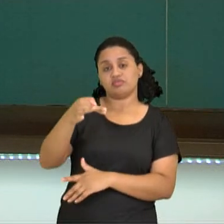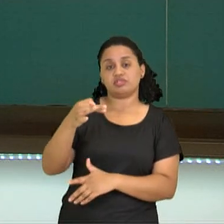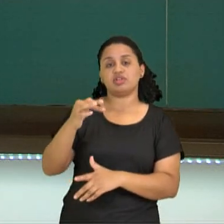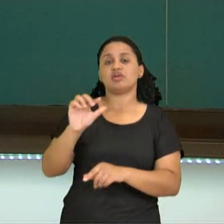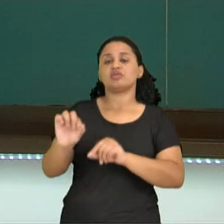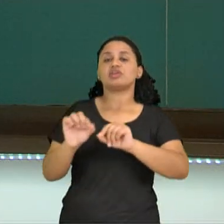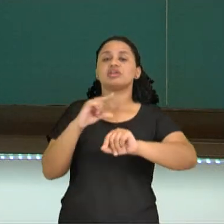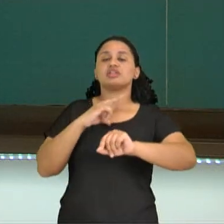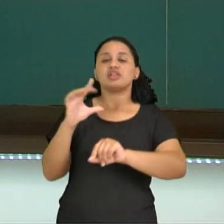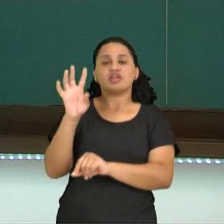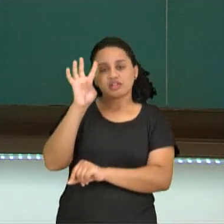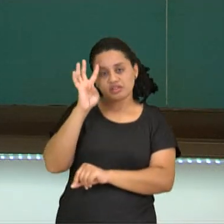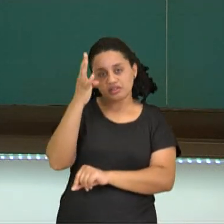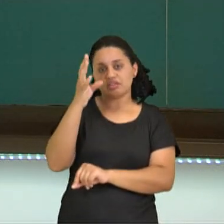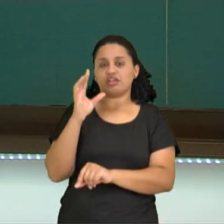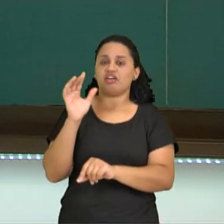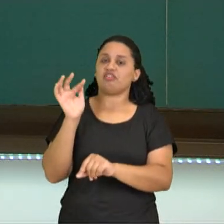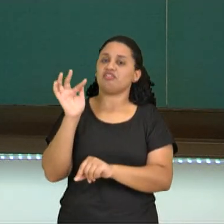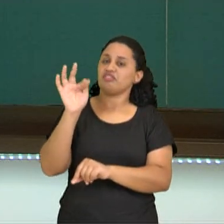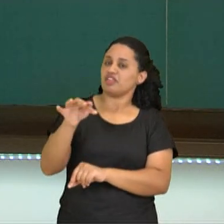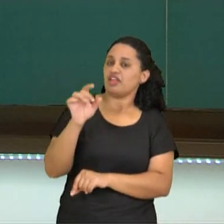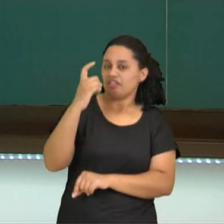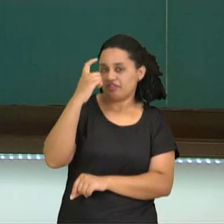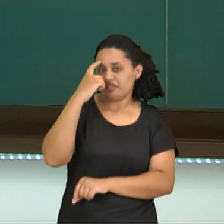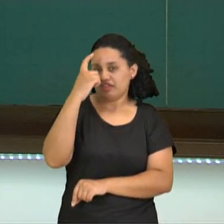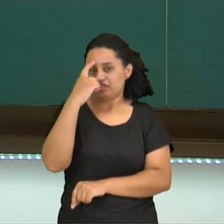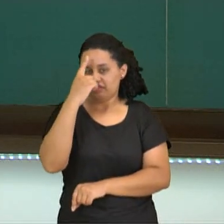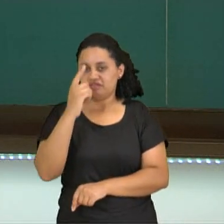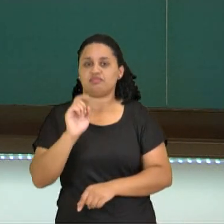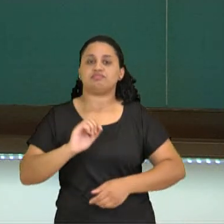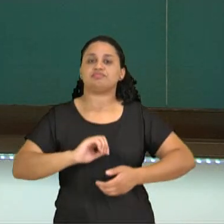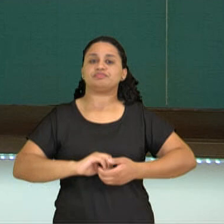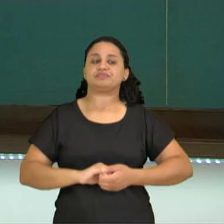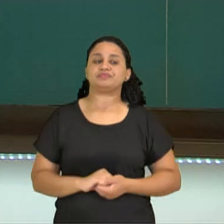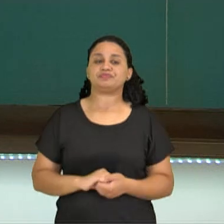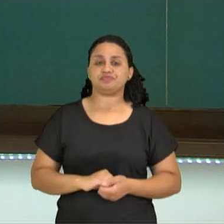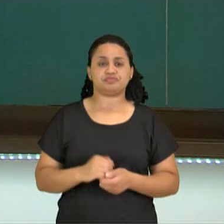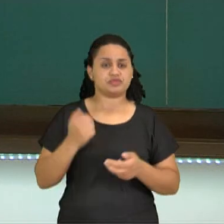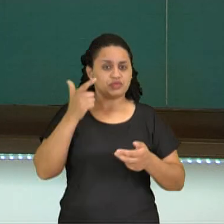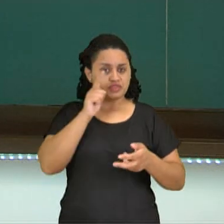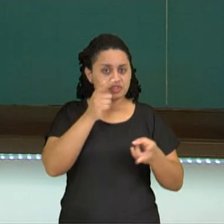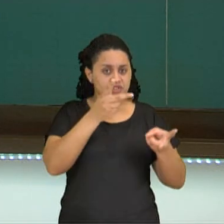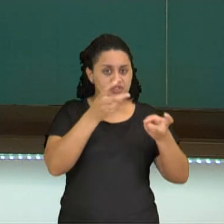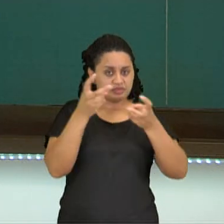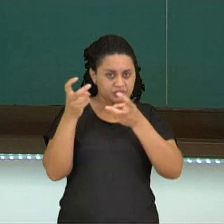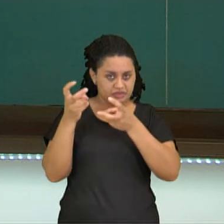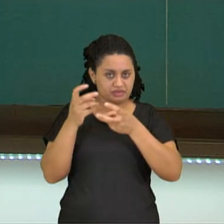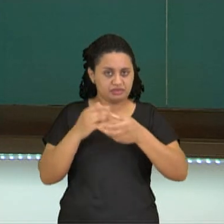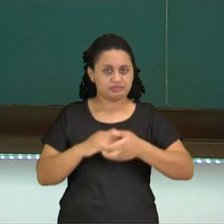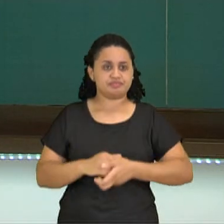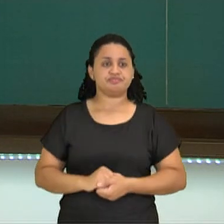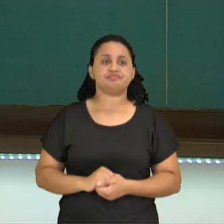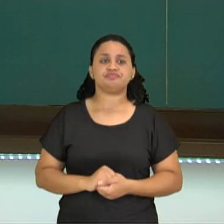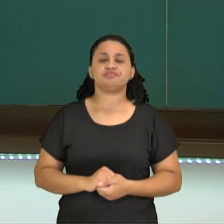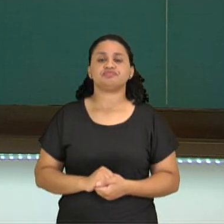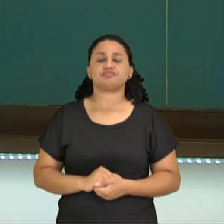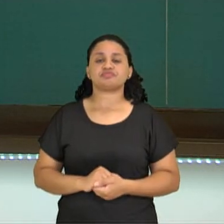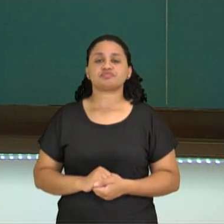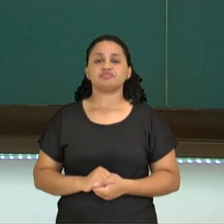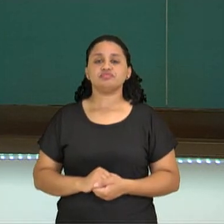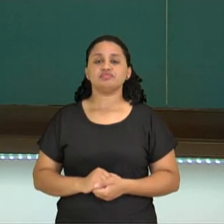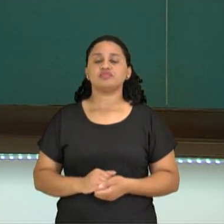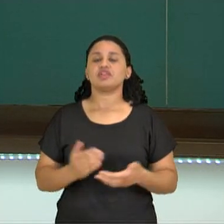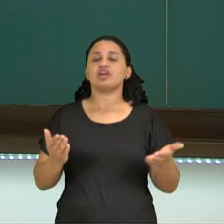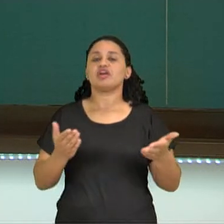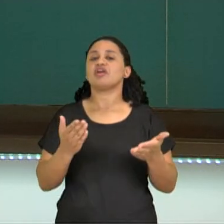perceberam, eu tenho o fechamento da ideia, a conclusão da ideia. Perceberam? Vamos adiante?